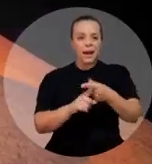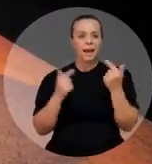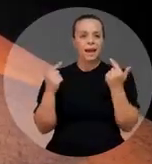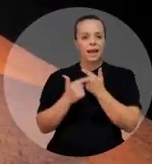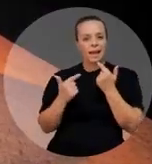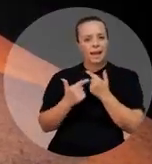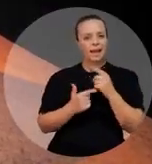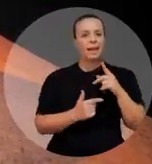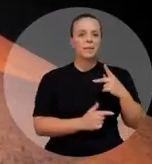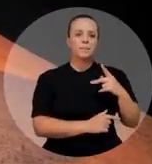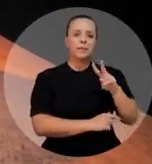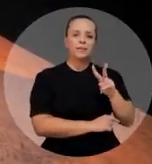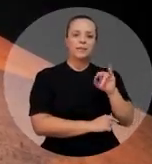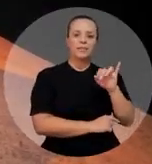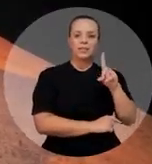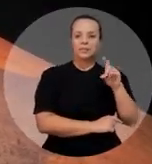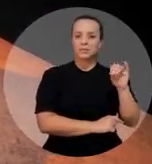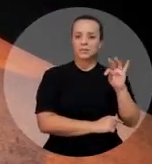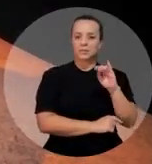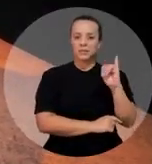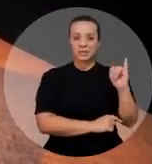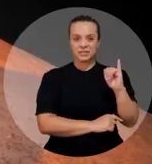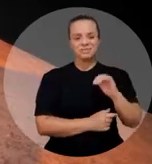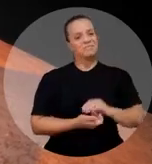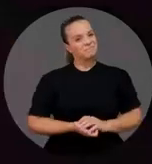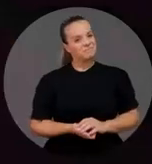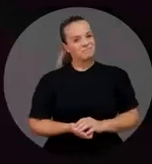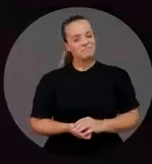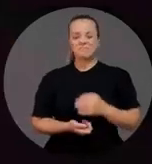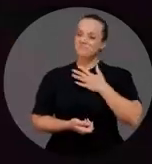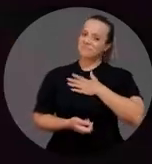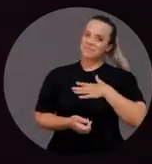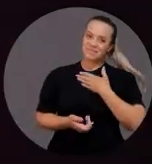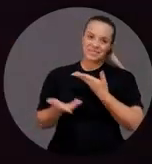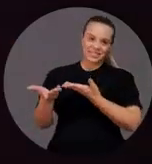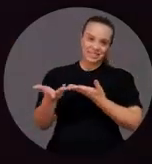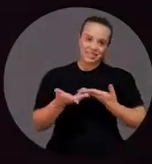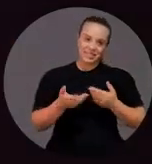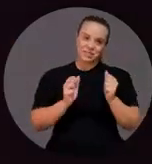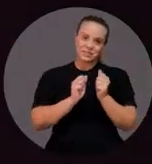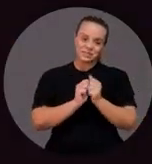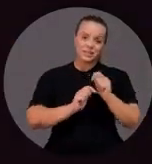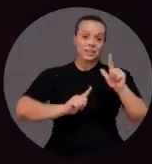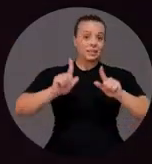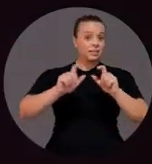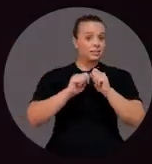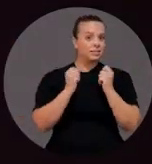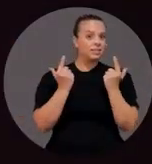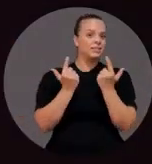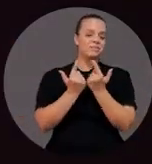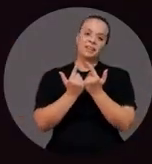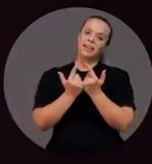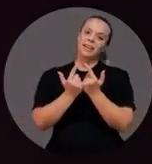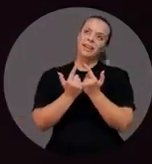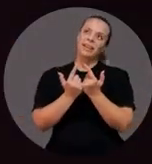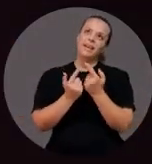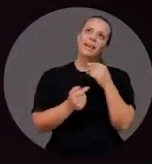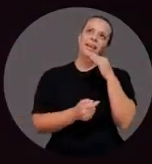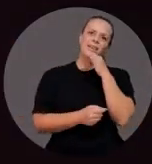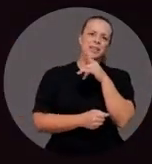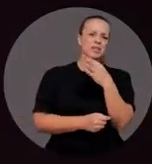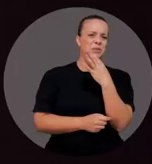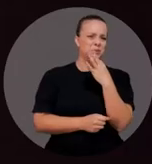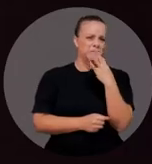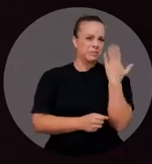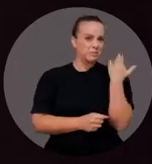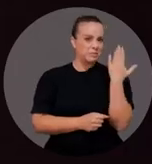PV Vidotti. E aí, cara, como você tá? Meu querido, é um prazer receber você aqui na TV Assembleia. Eu acho que a gente se conheceu